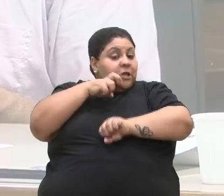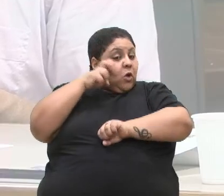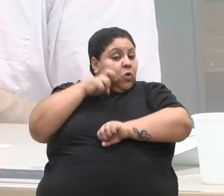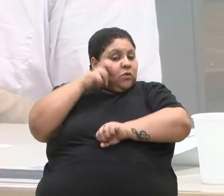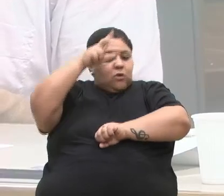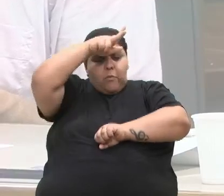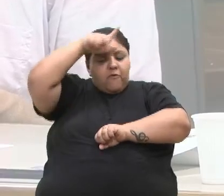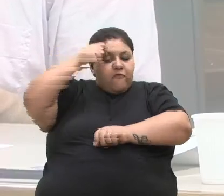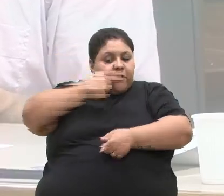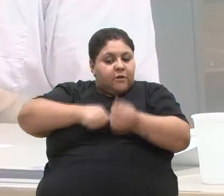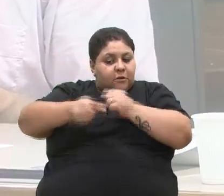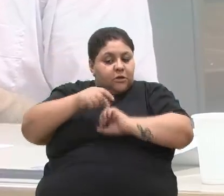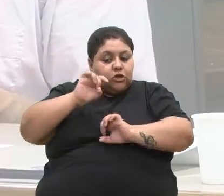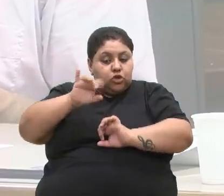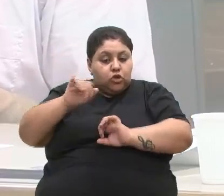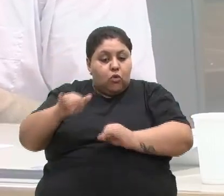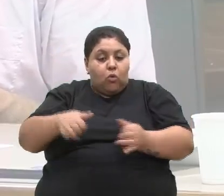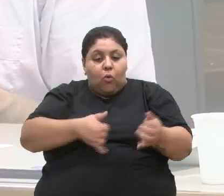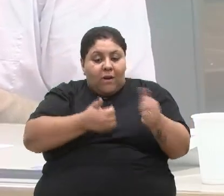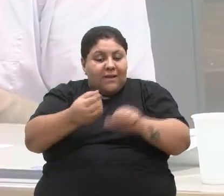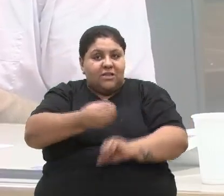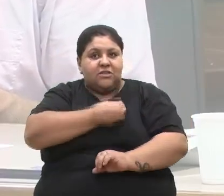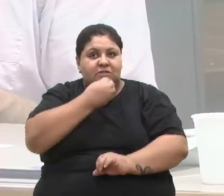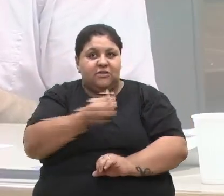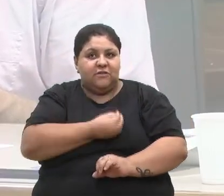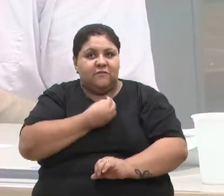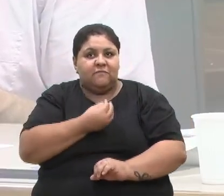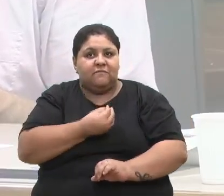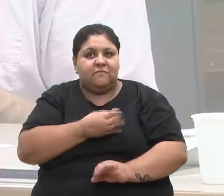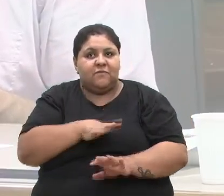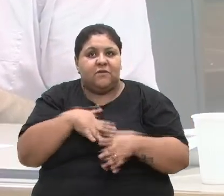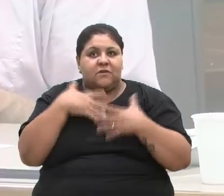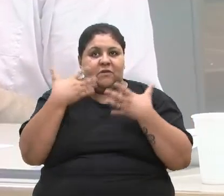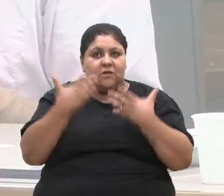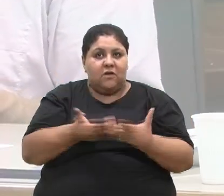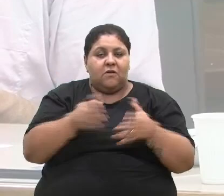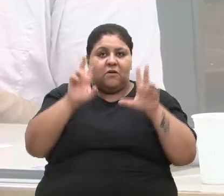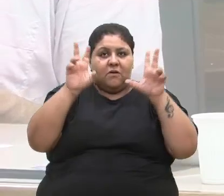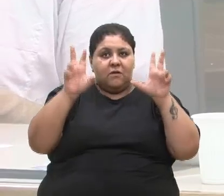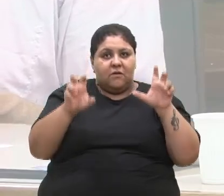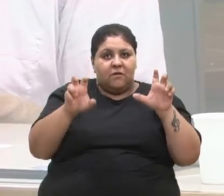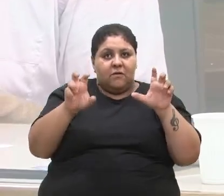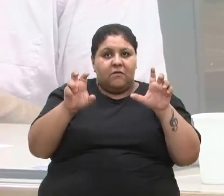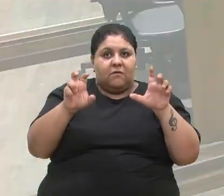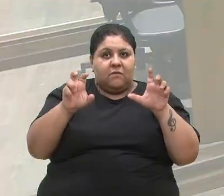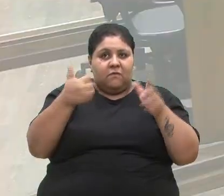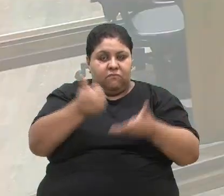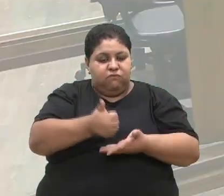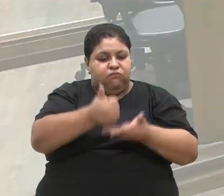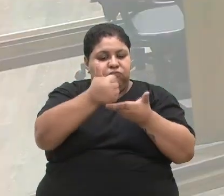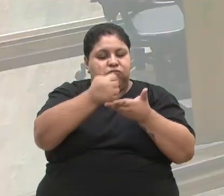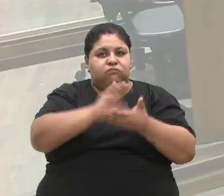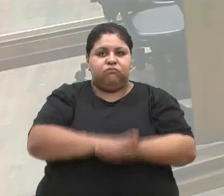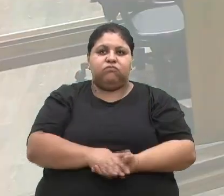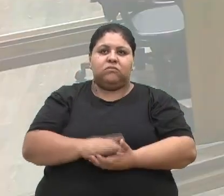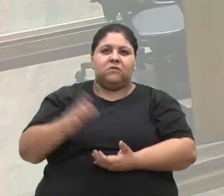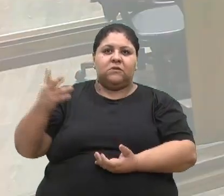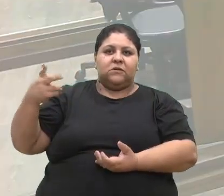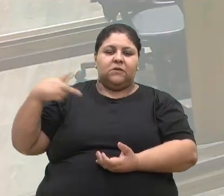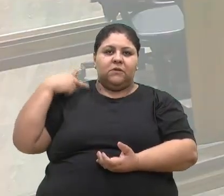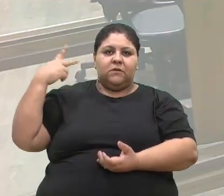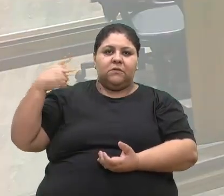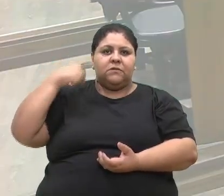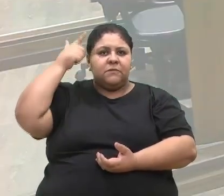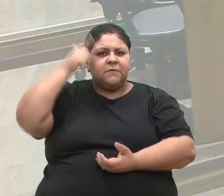É simplesmente dar dignidade. Eu já fiz várias indicações também. E quando vier a pauta, conta com o meu apoio, vereador. Obrigado, vereador Rafael. Vereador Lucas. Sabe,